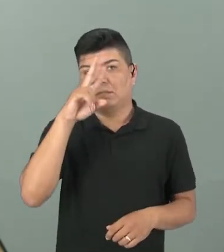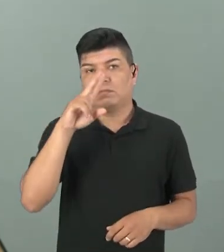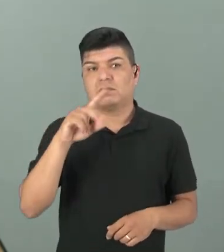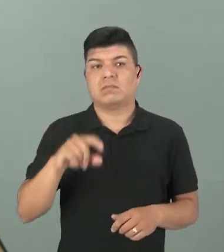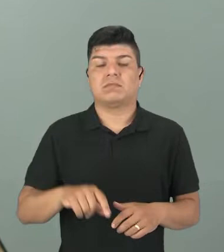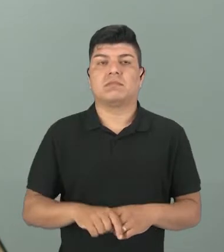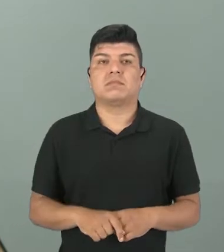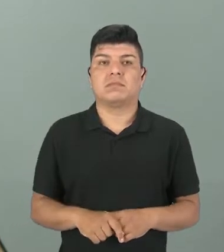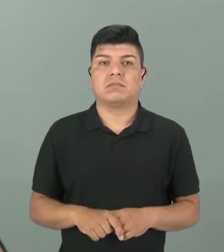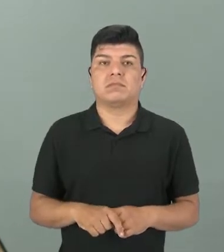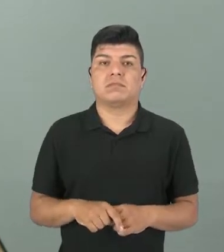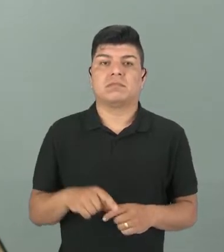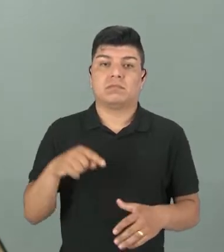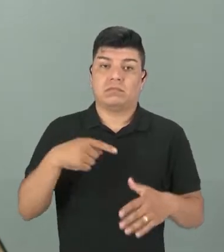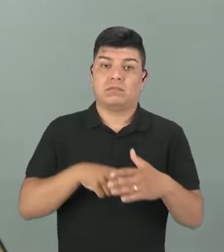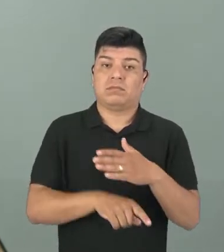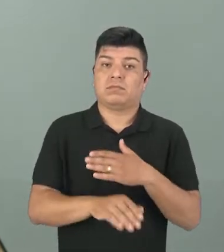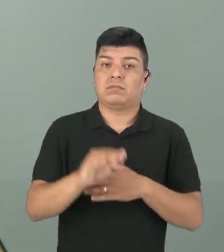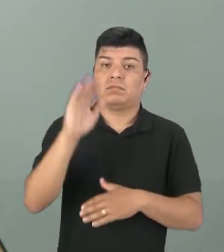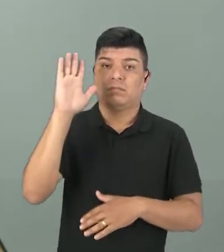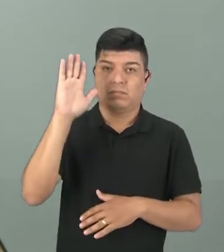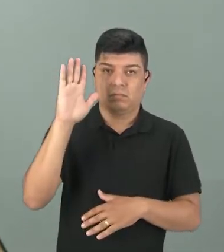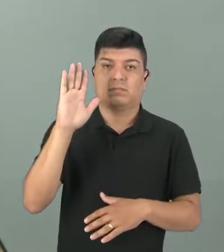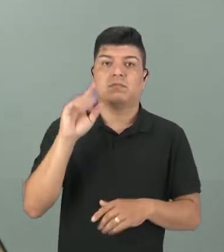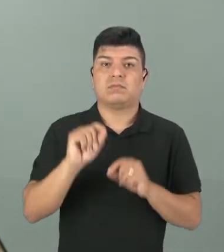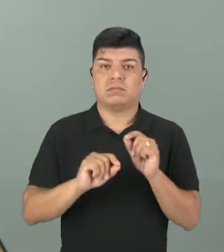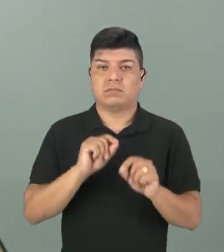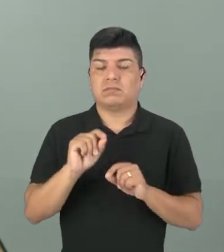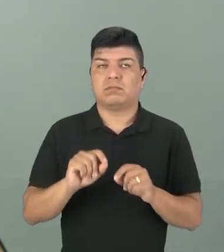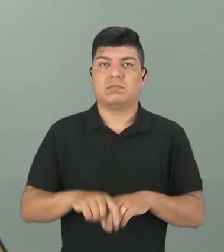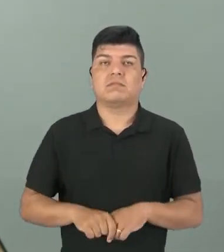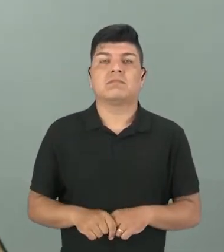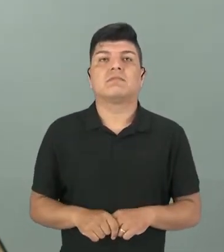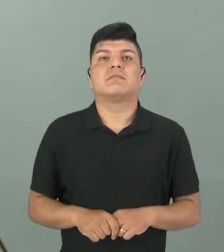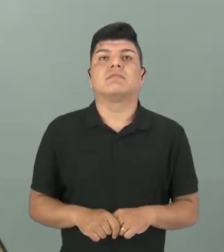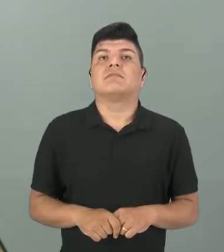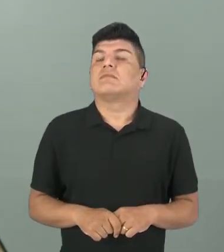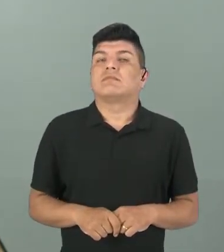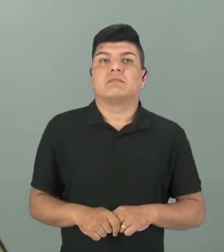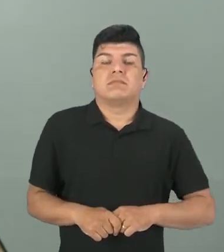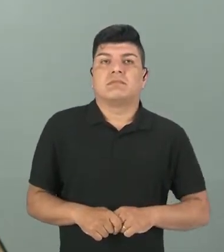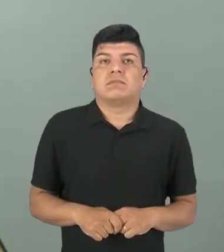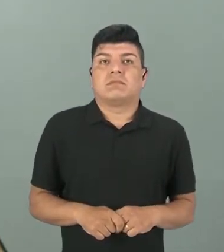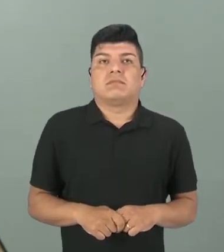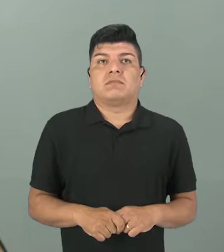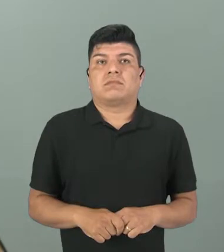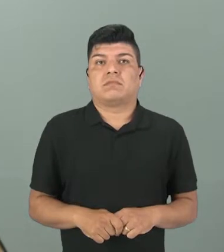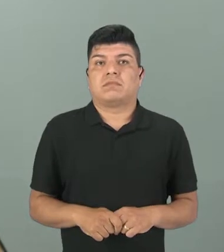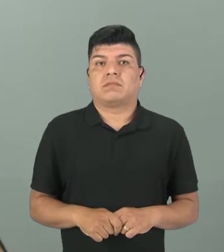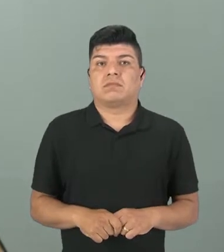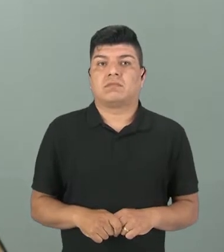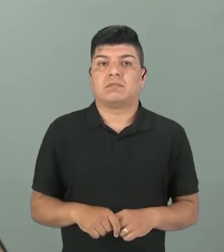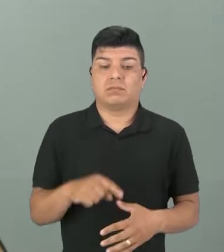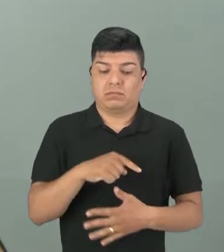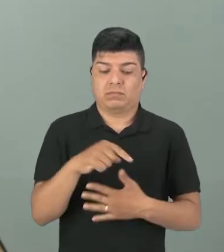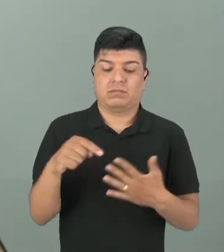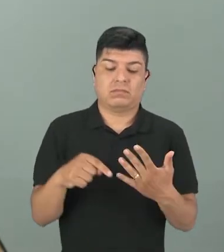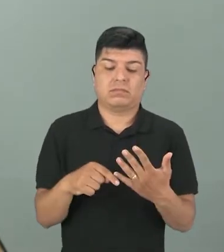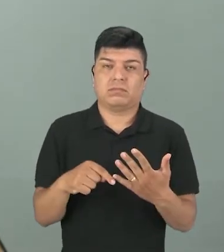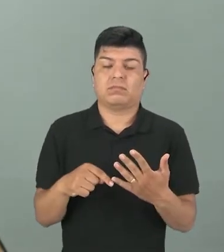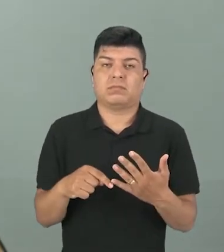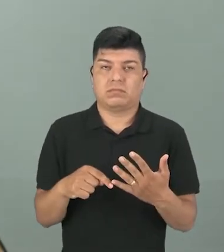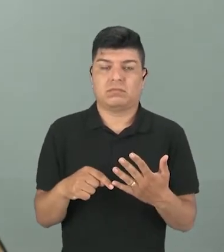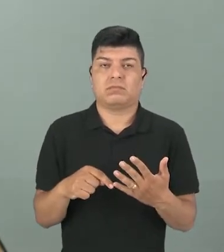E nós vamos nos aprofundar um pouquinho mais sobre eles, certo? Então, os elementos que fazem